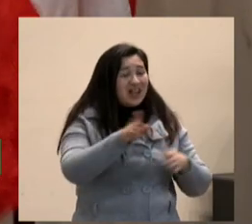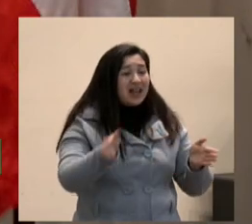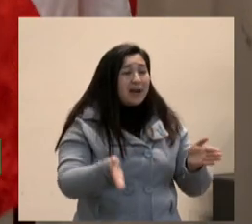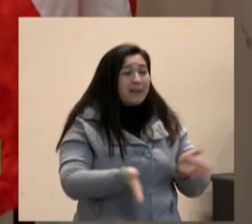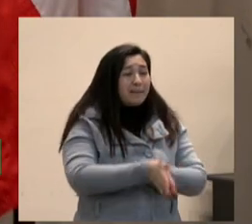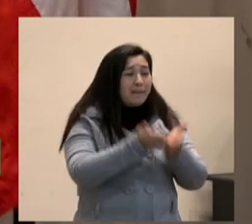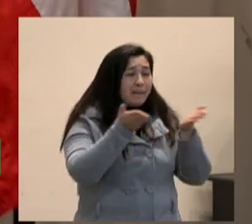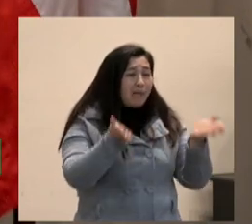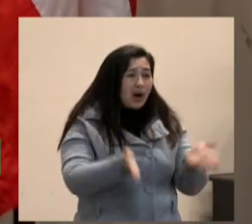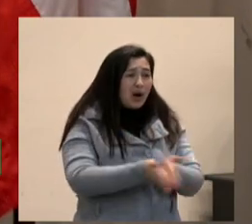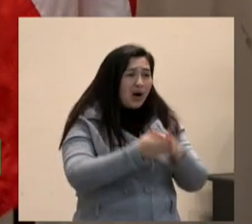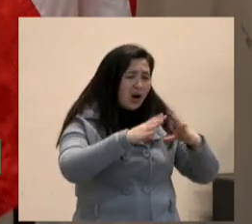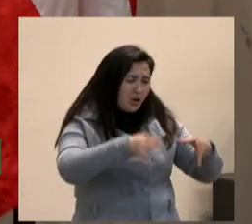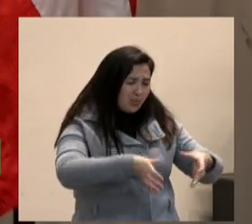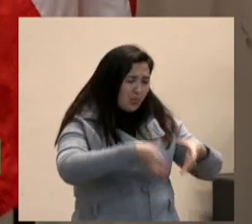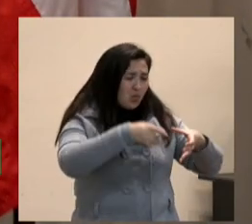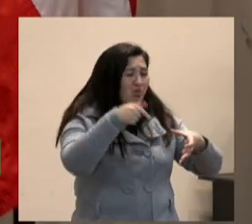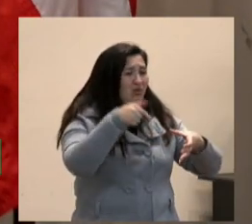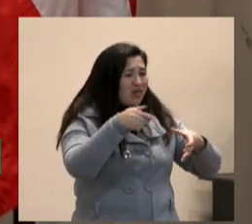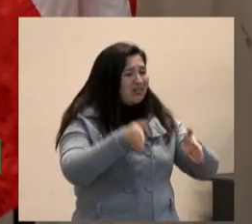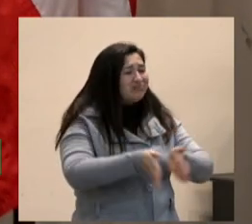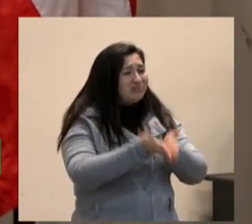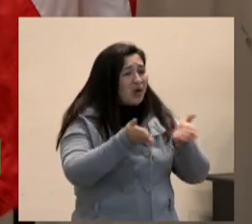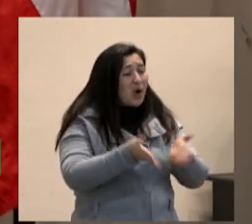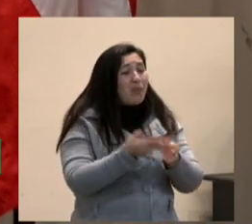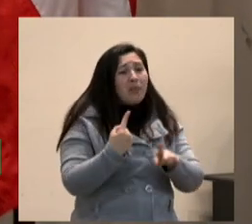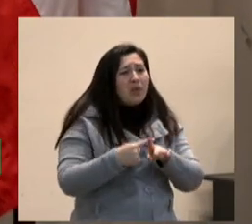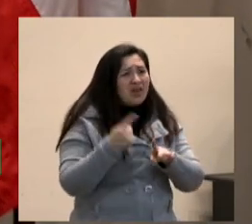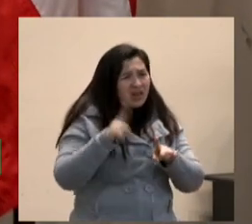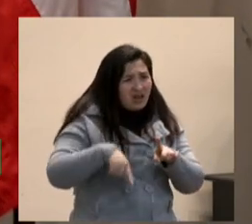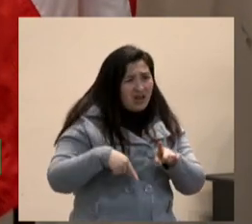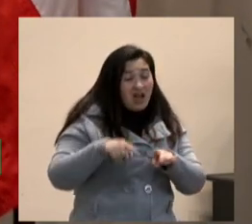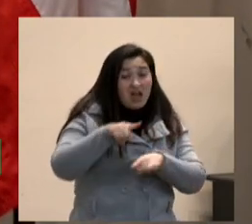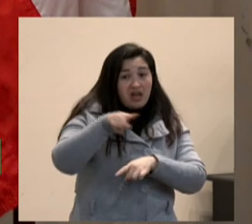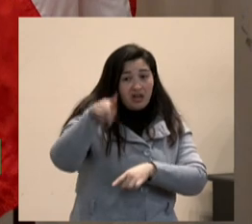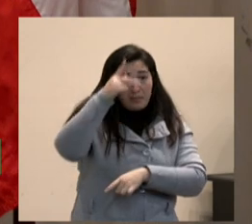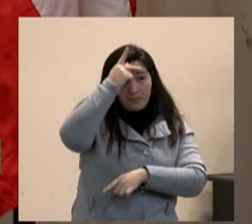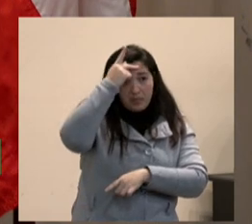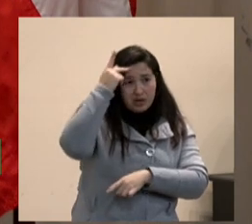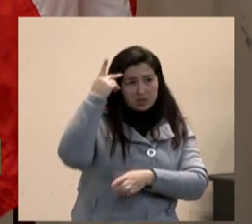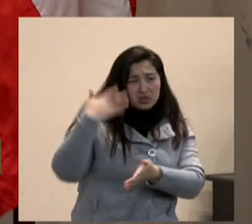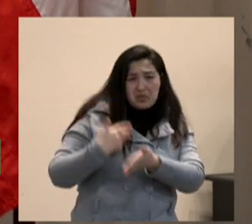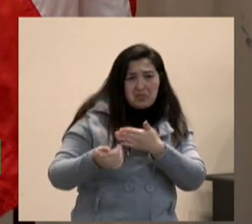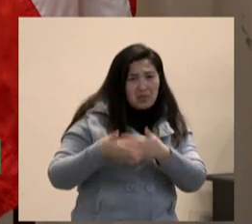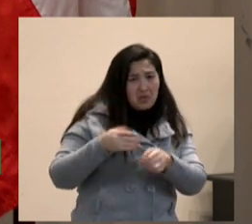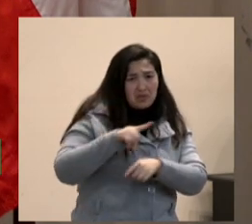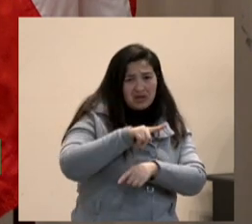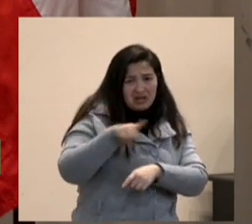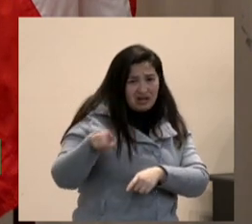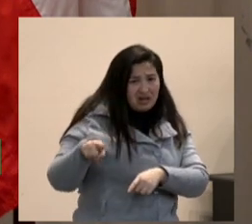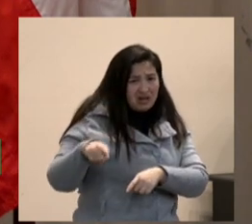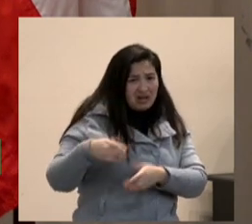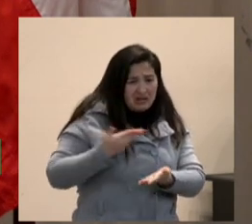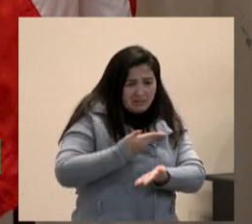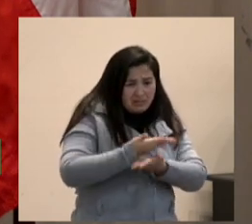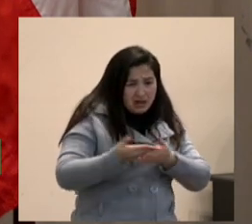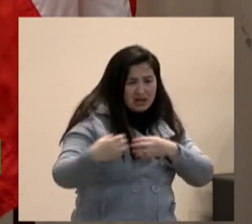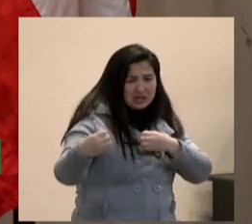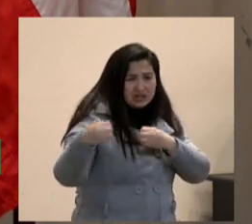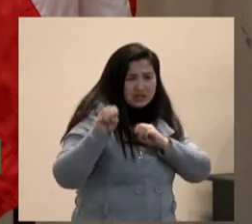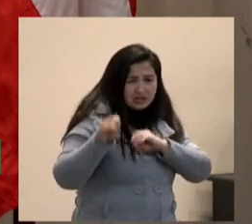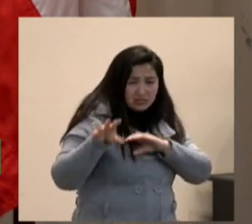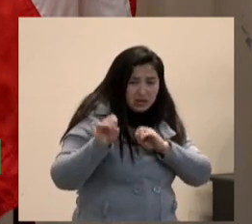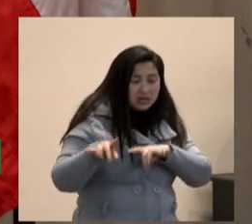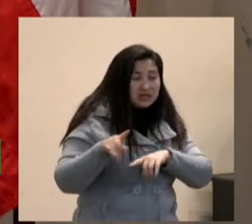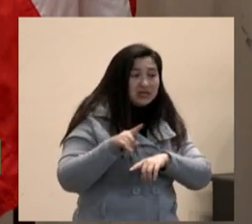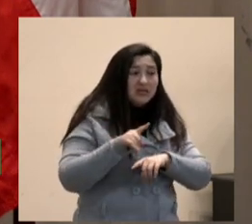pobre desse país, porque não foi para qualquer pessoa que o direito à educação foi negado. A educação foi negada às